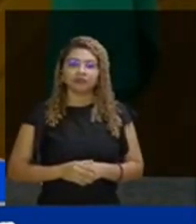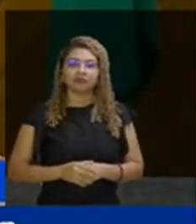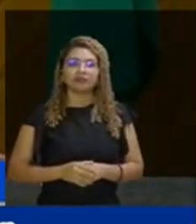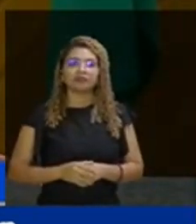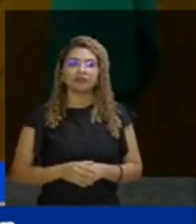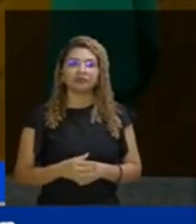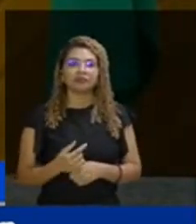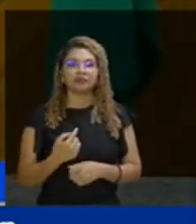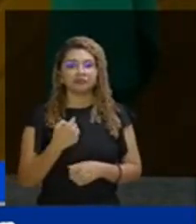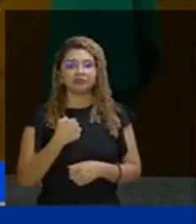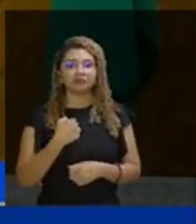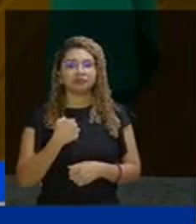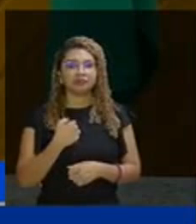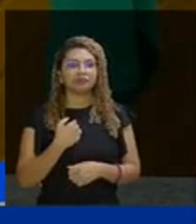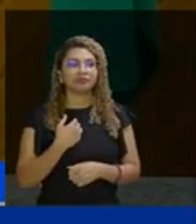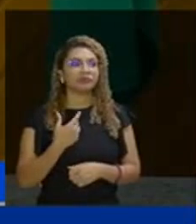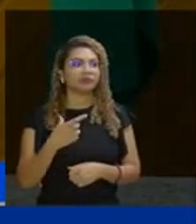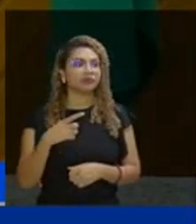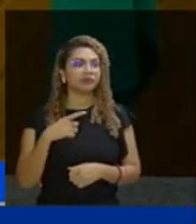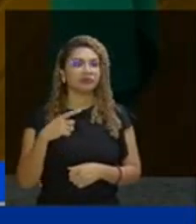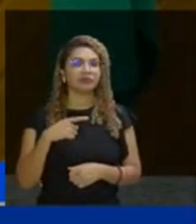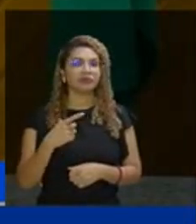Excelências, eu tenho uma proposição administrativa.